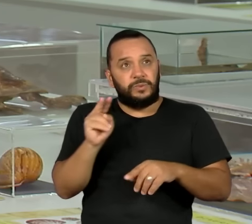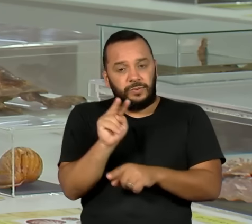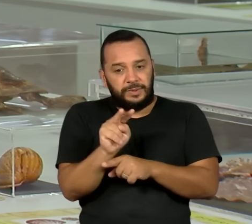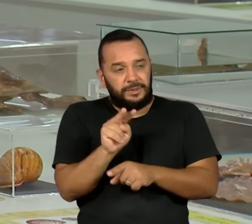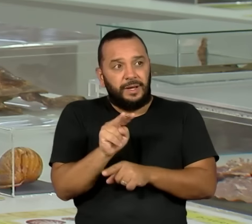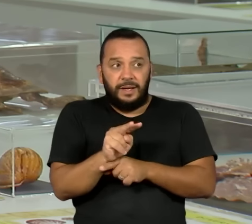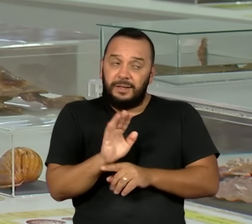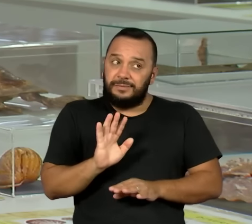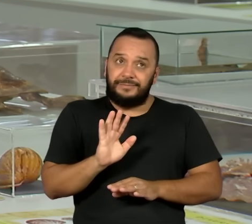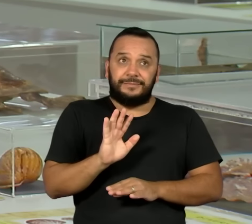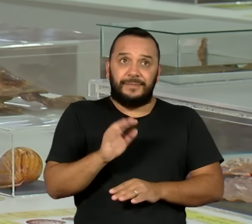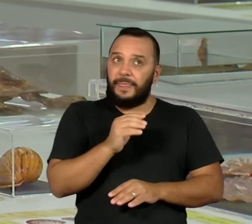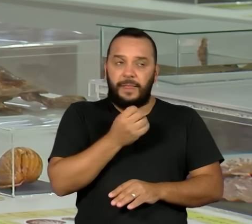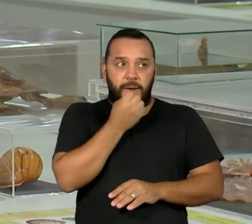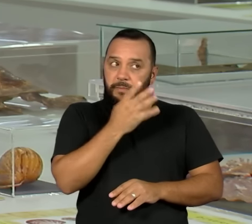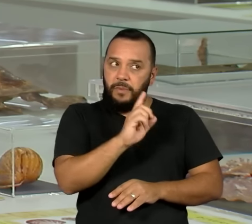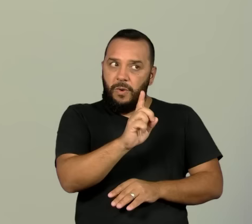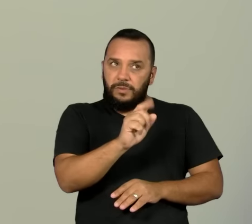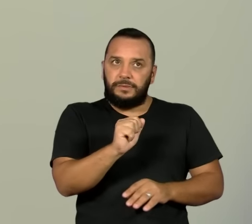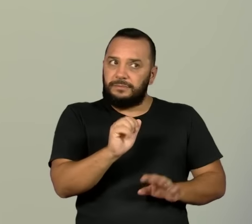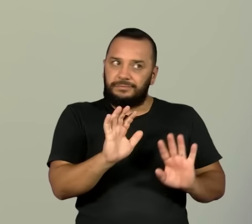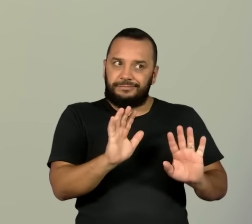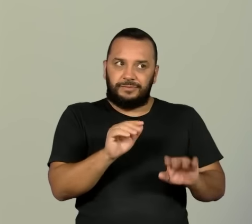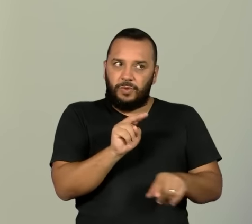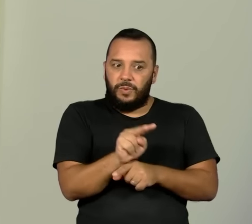isso não seja recomendado via de regra.